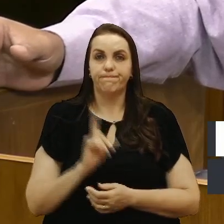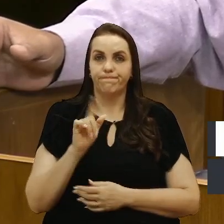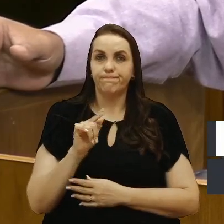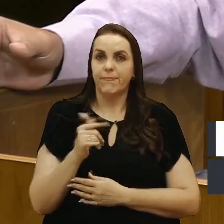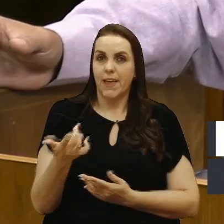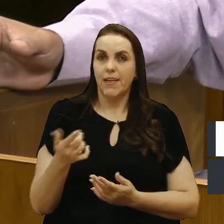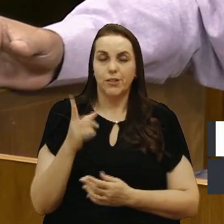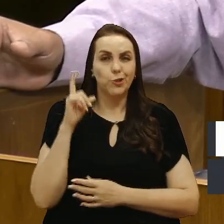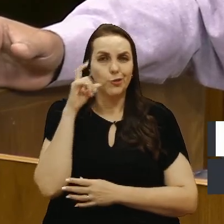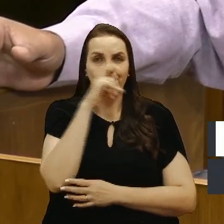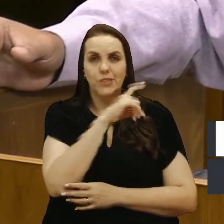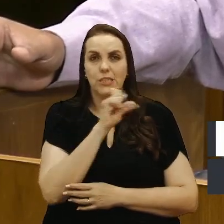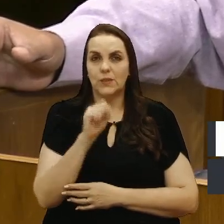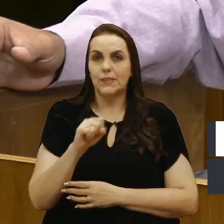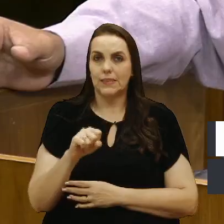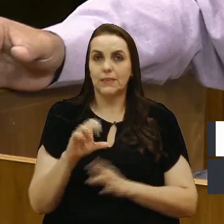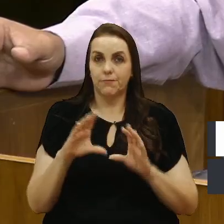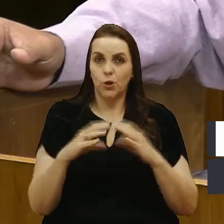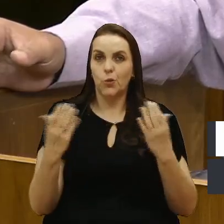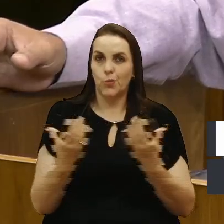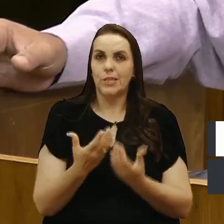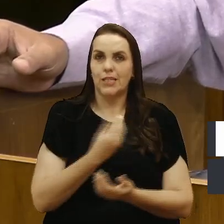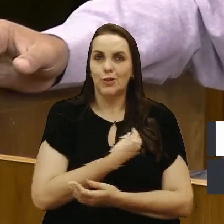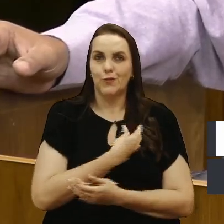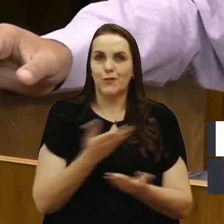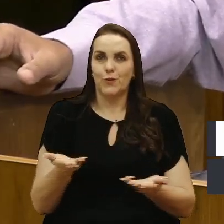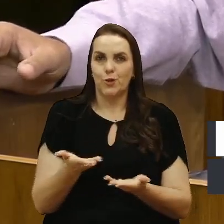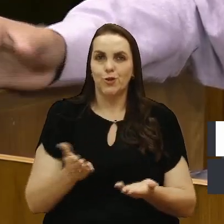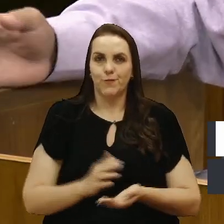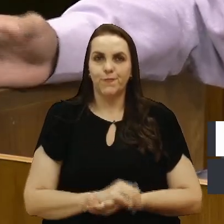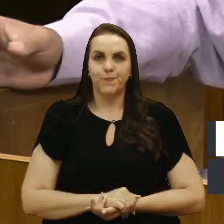situação terrível que a nossa comunidade vive hoje.